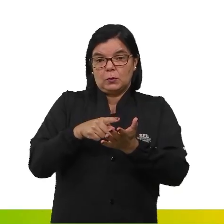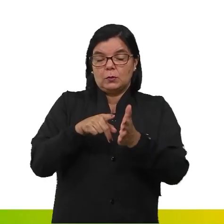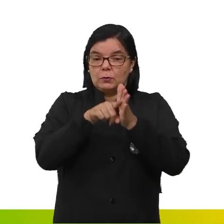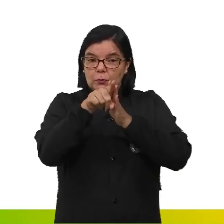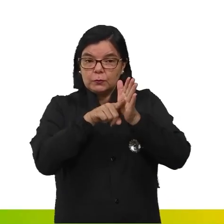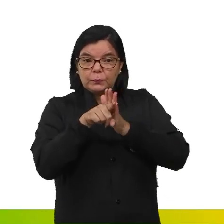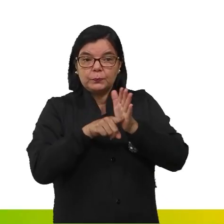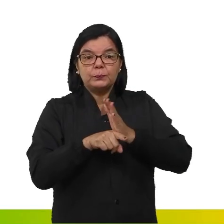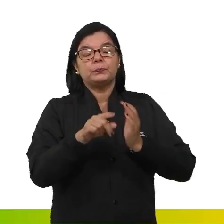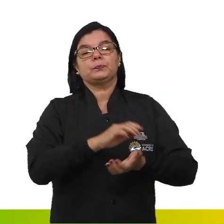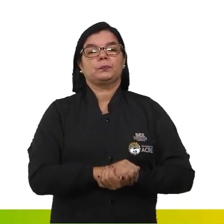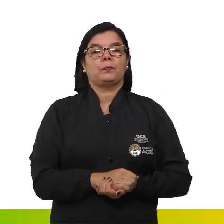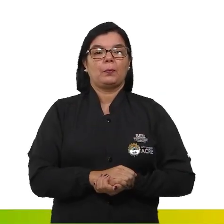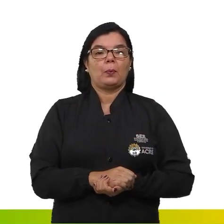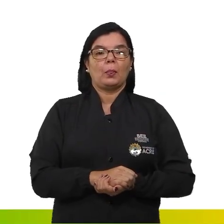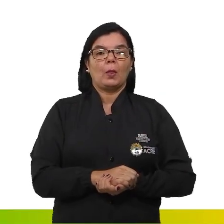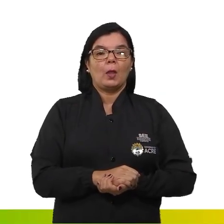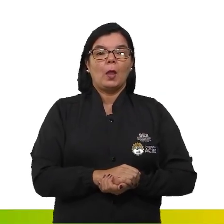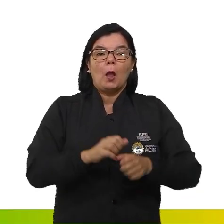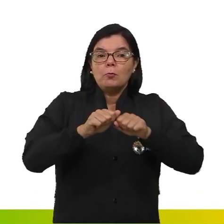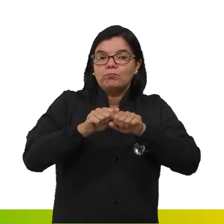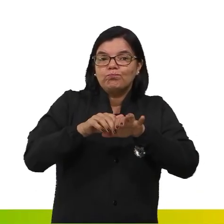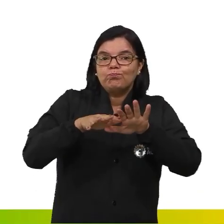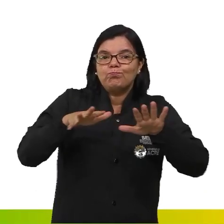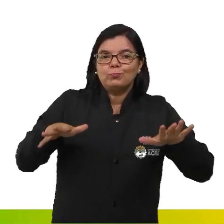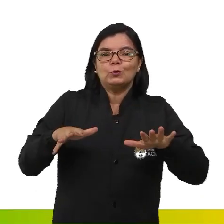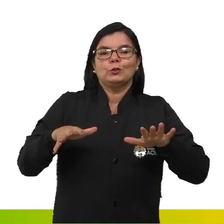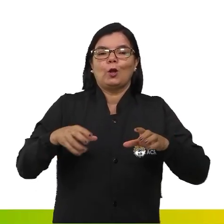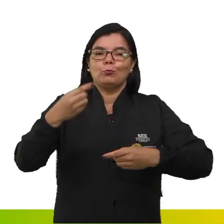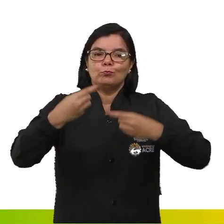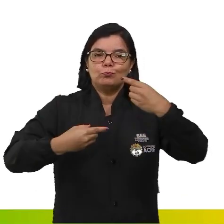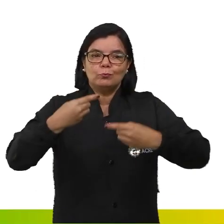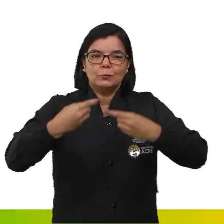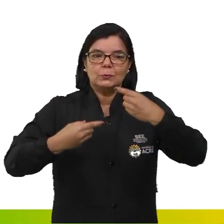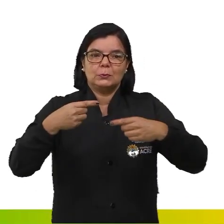cientista. Polarização política. O aumento da